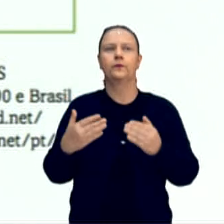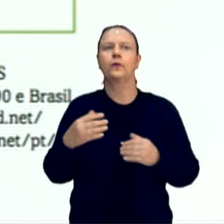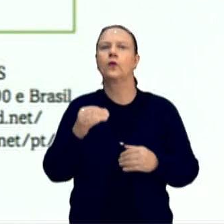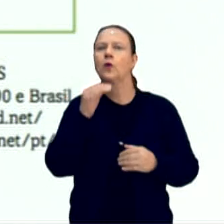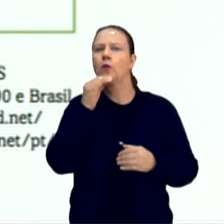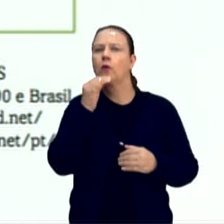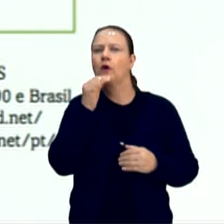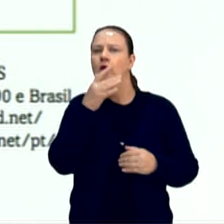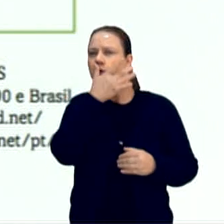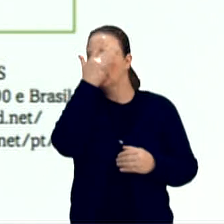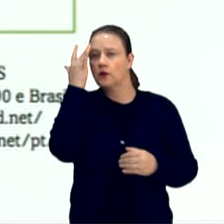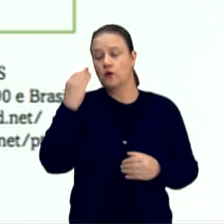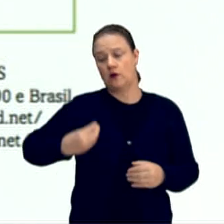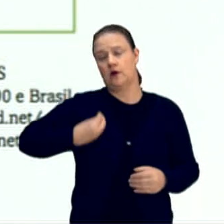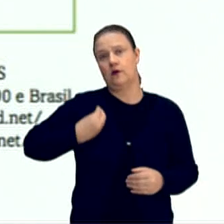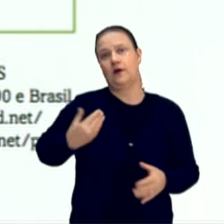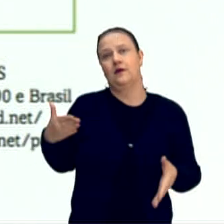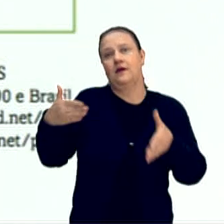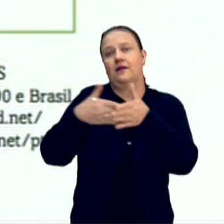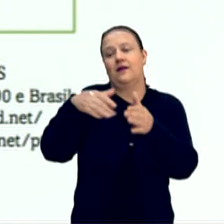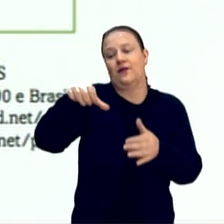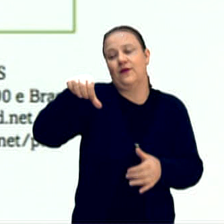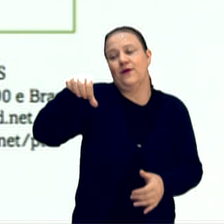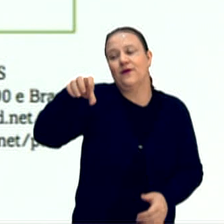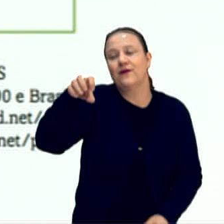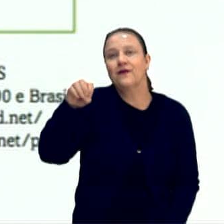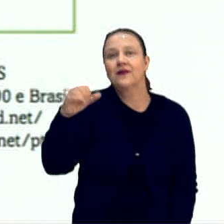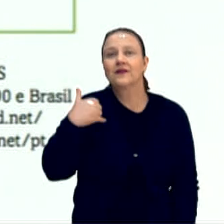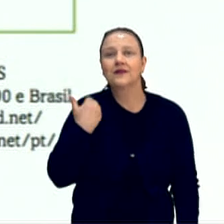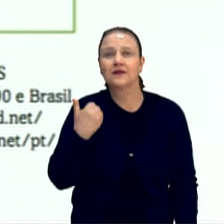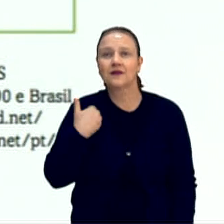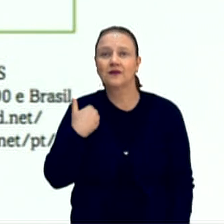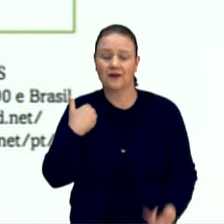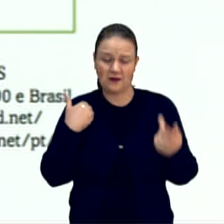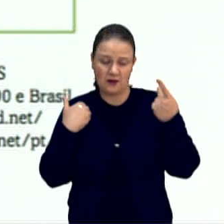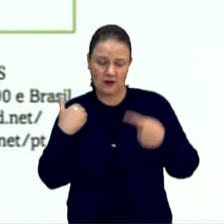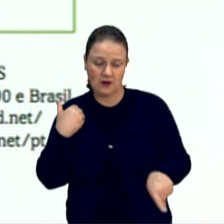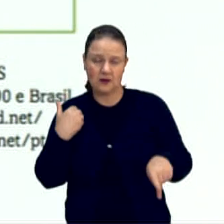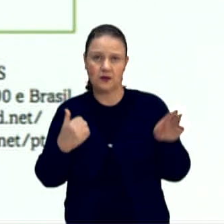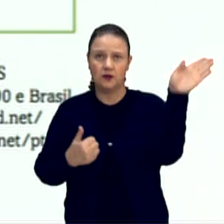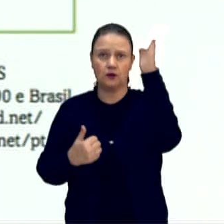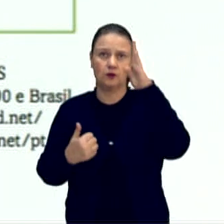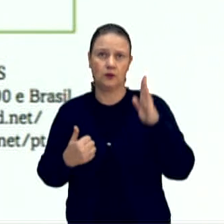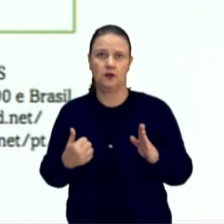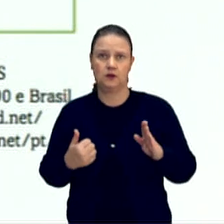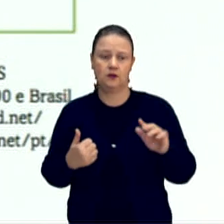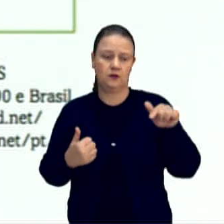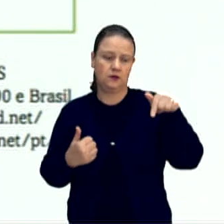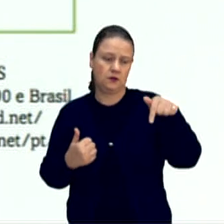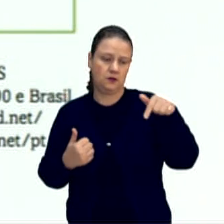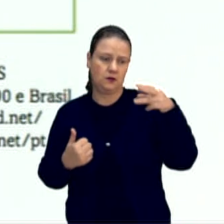90, 85 anos, e só para dizer, no Brasil, a média é 73 anos. 74, mas